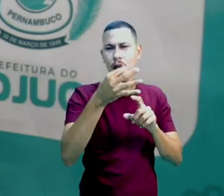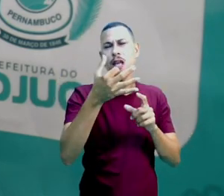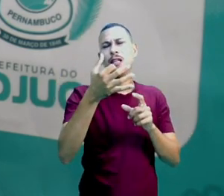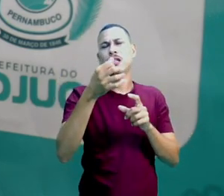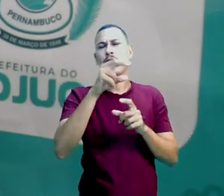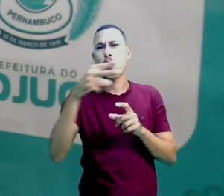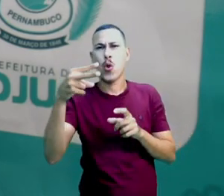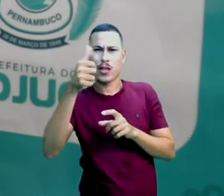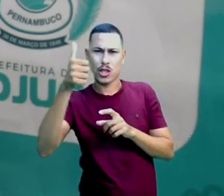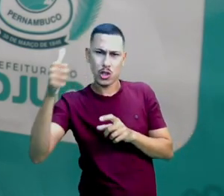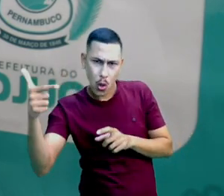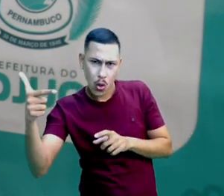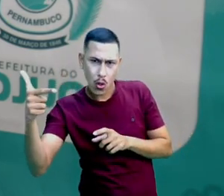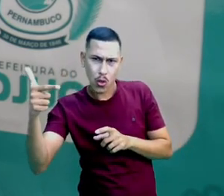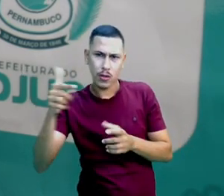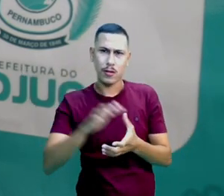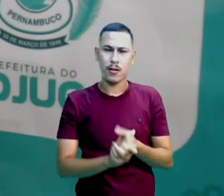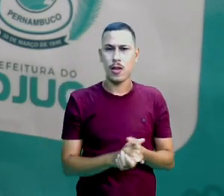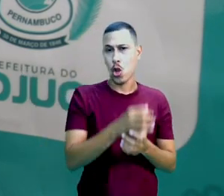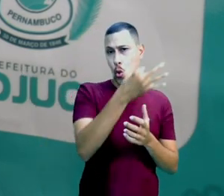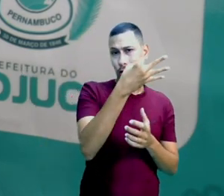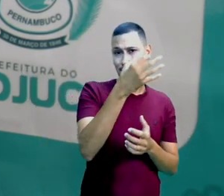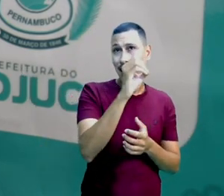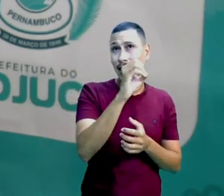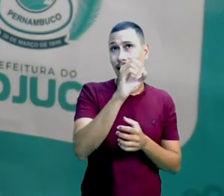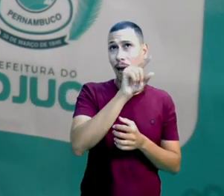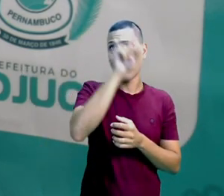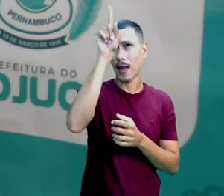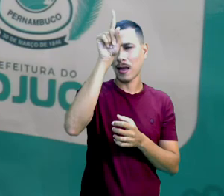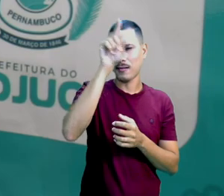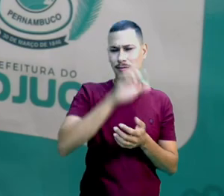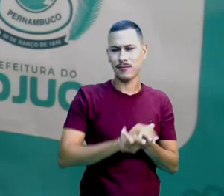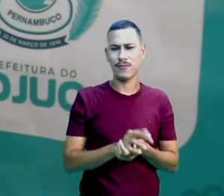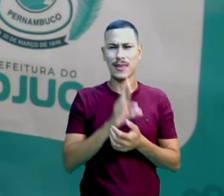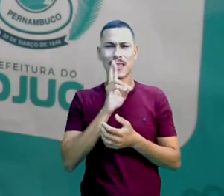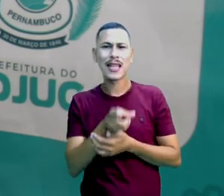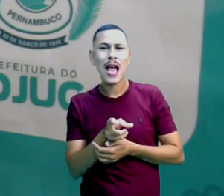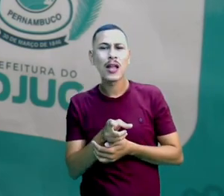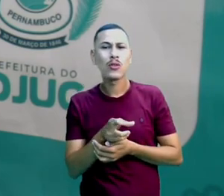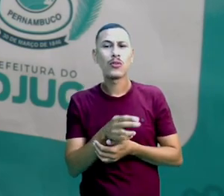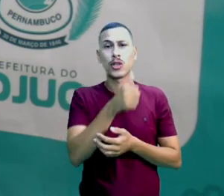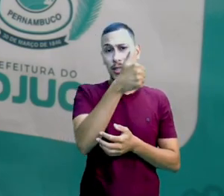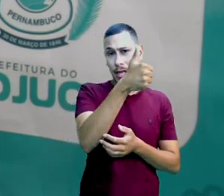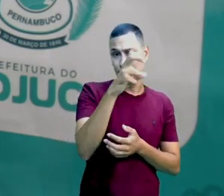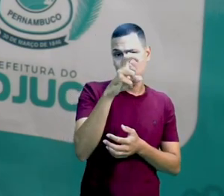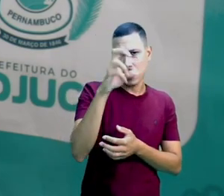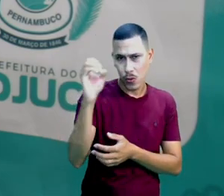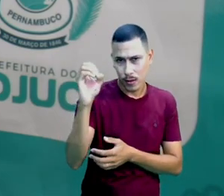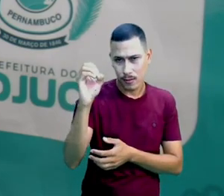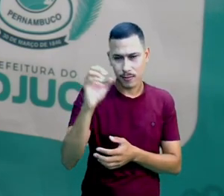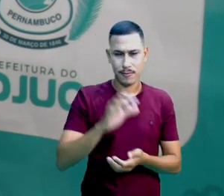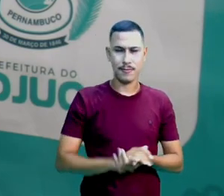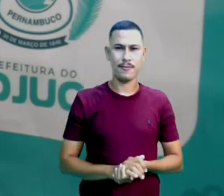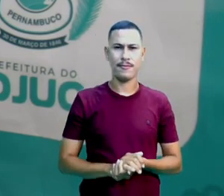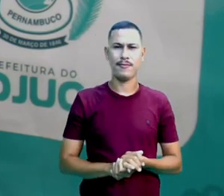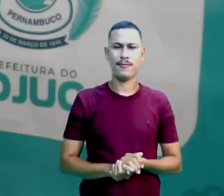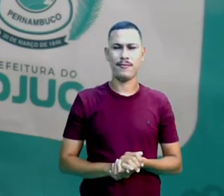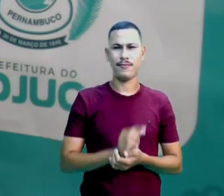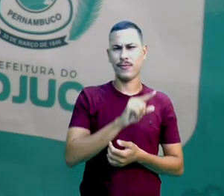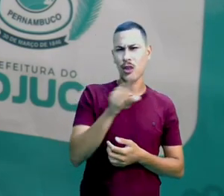os 3 que subiu, os 3, não, os 30 que subiu, teremos um resultado de 150. E assim